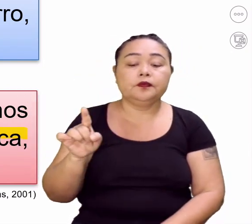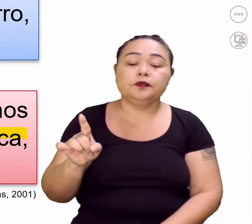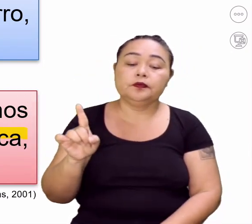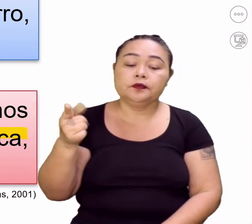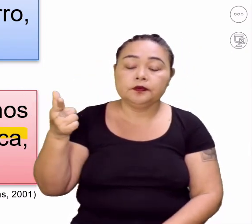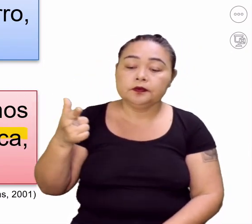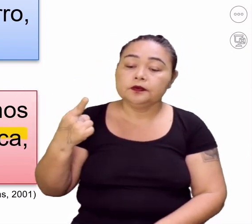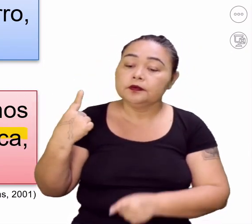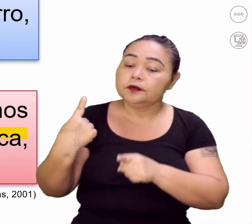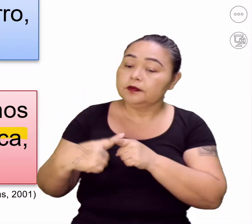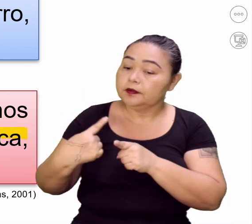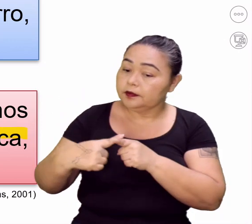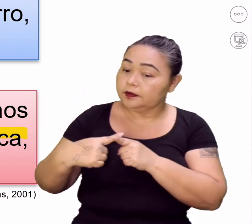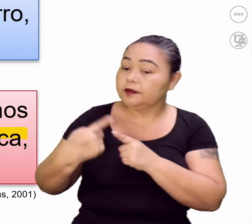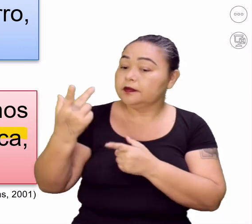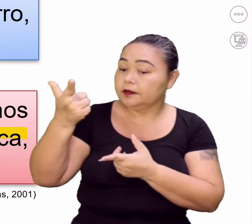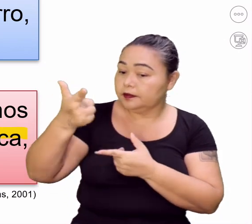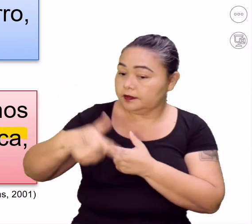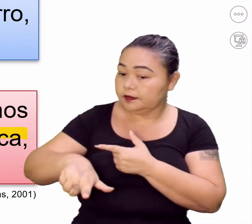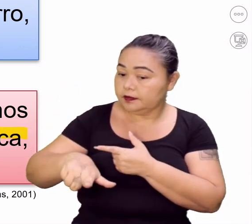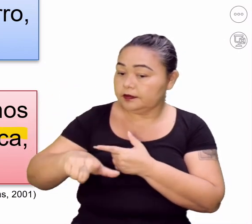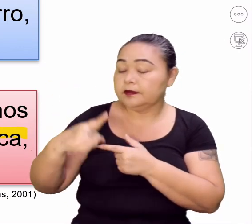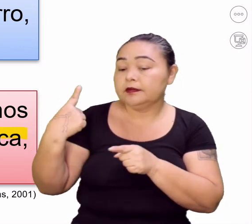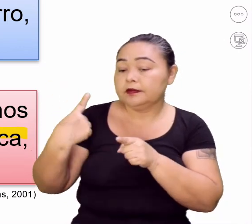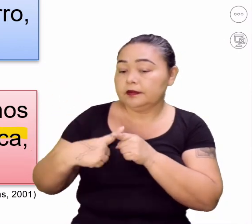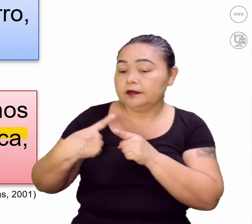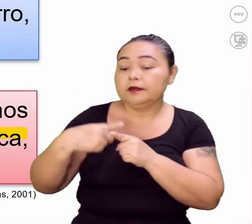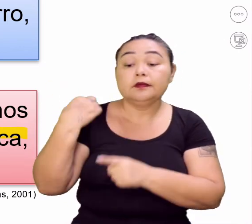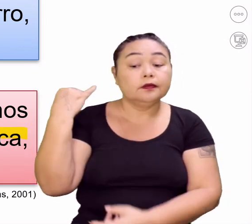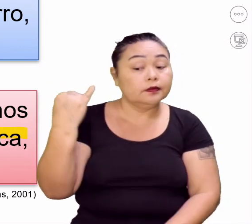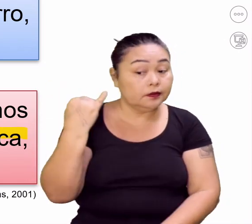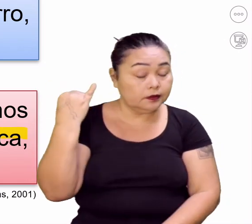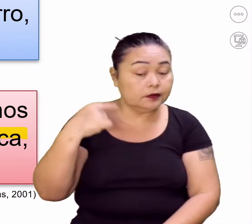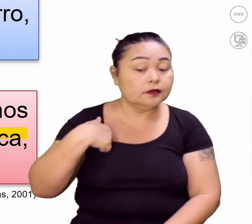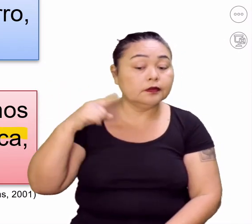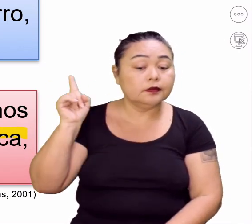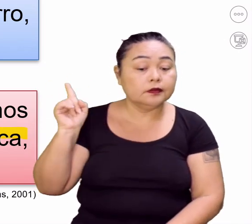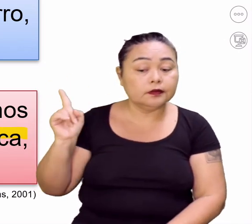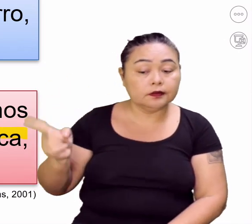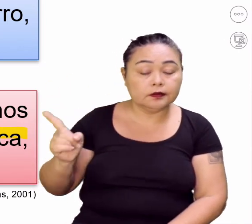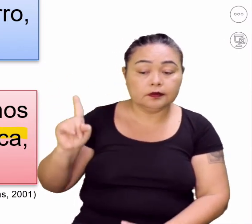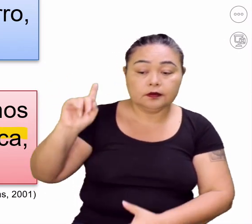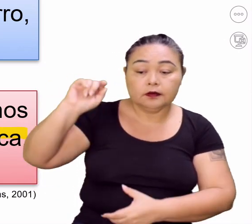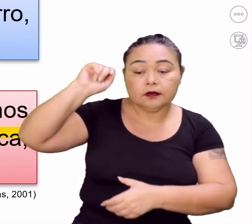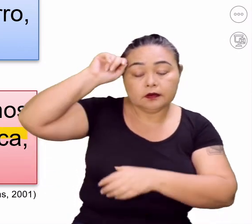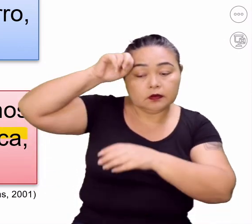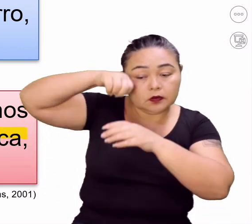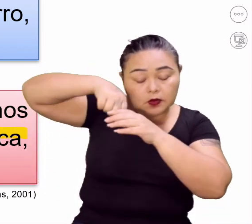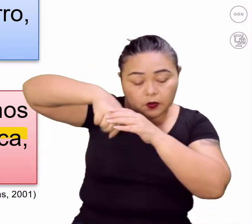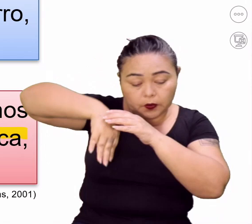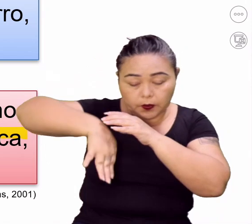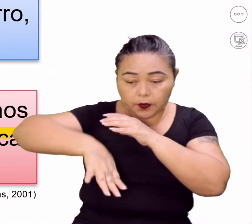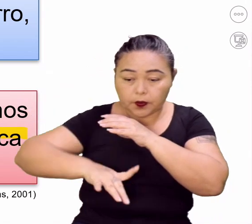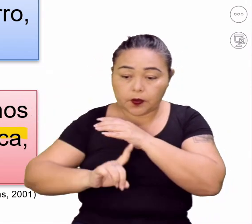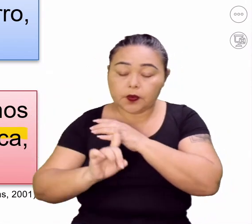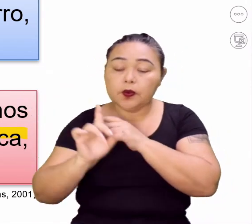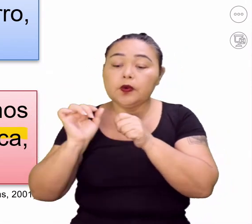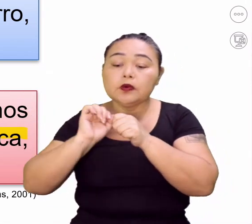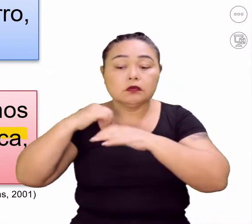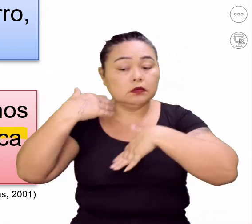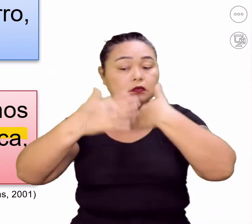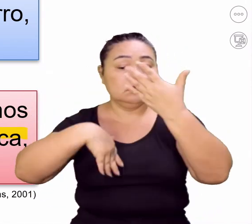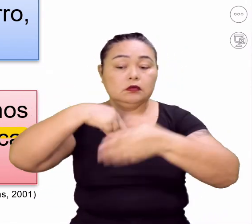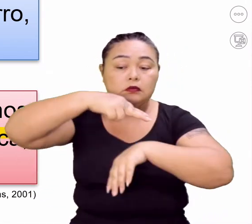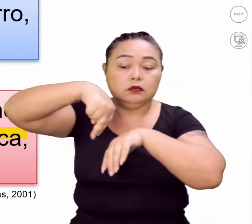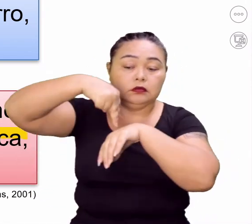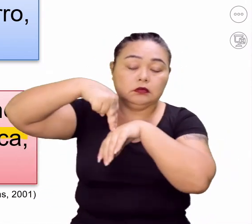reforçar? Porque os combustíveis fósseis, muito importante para o desenvolvimento das nações